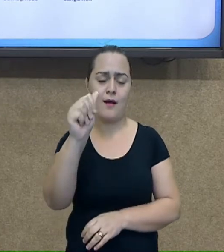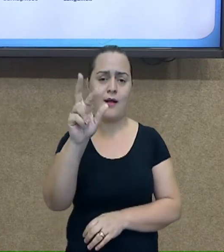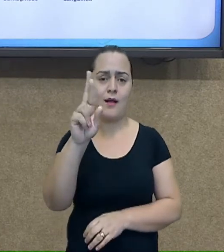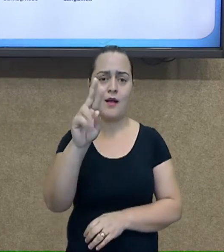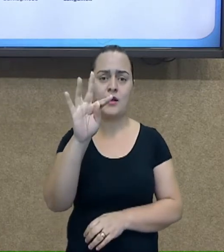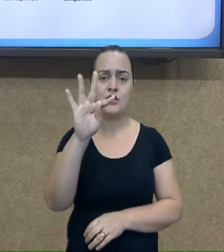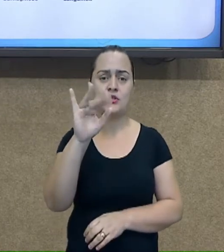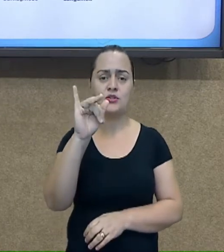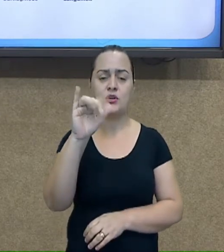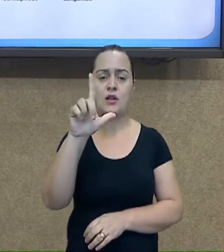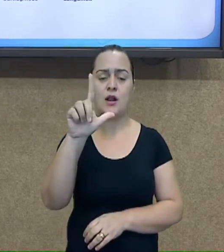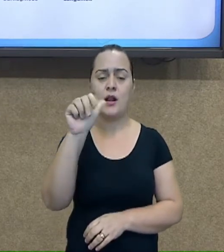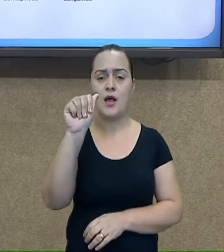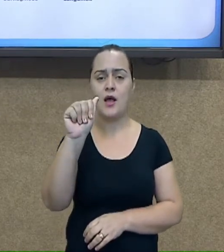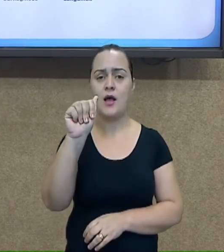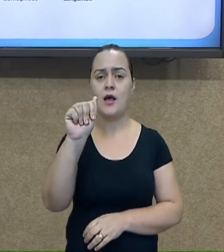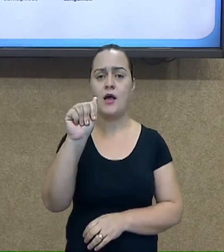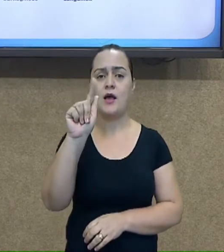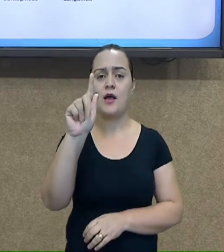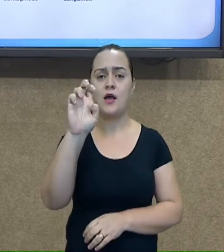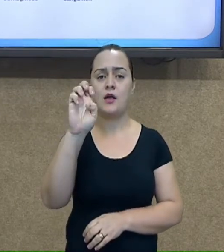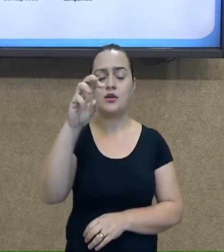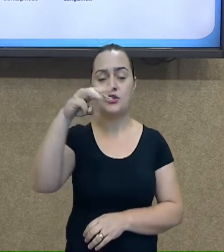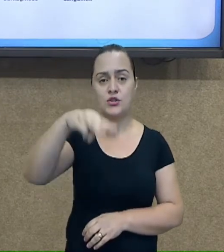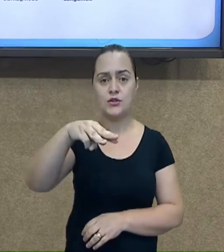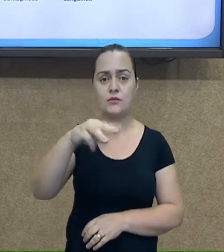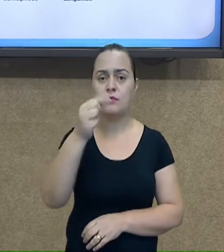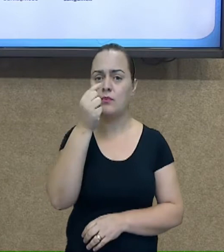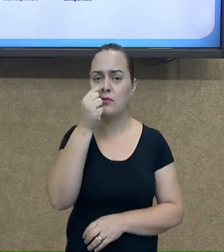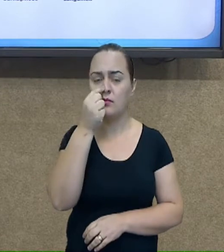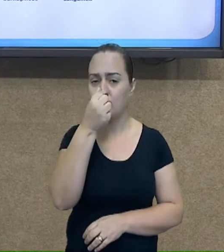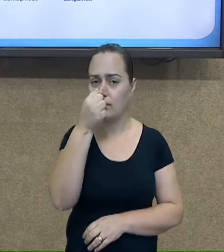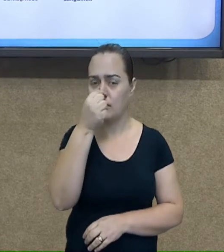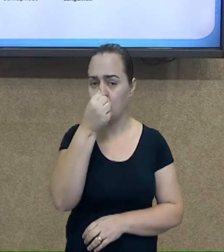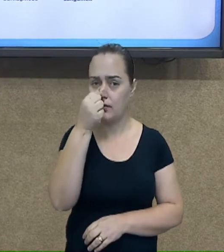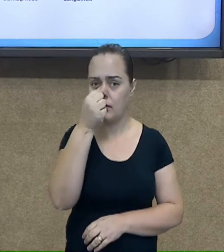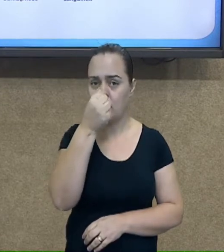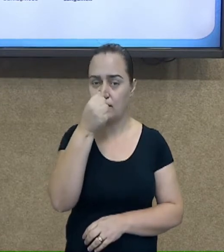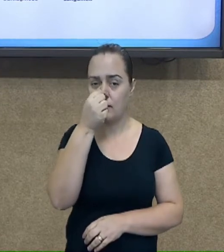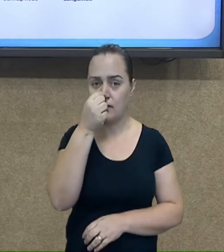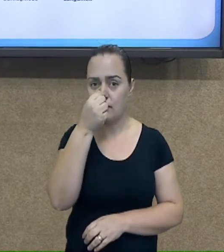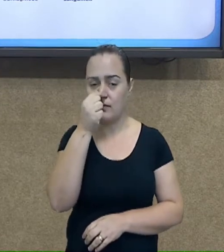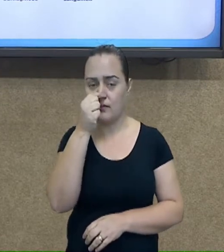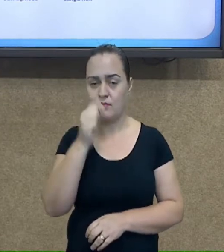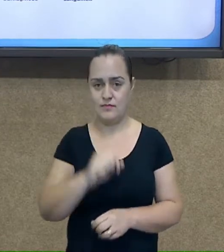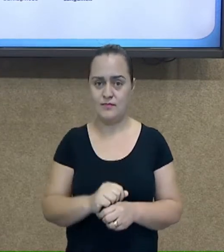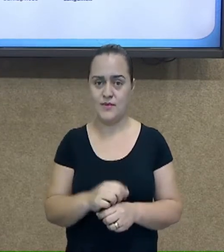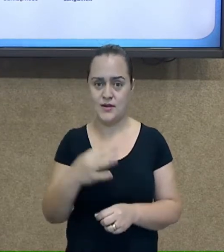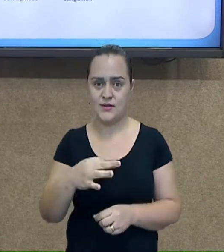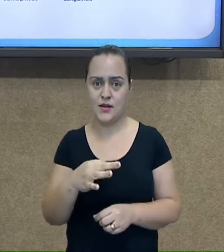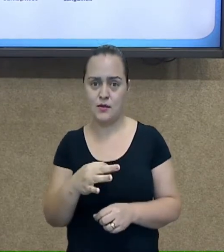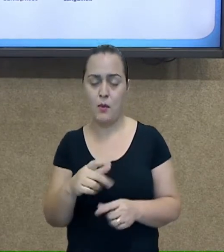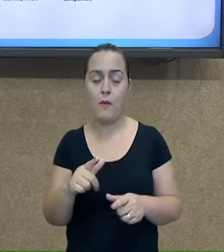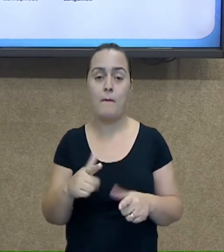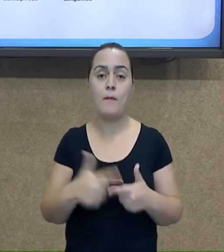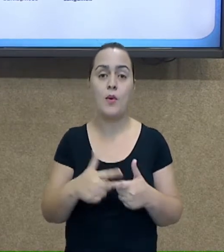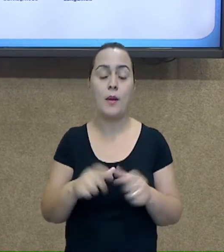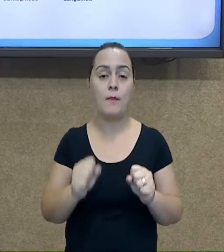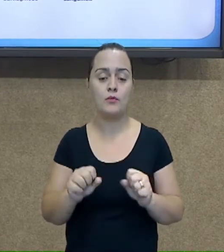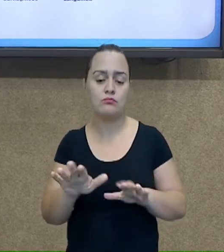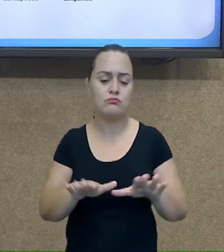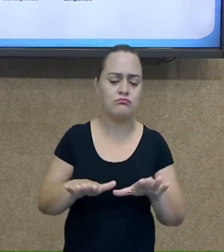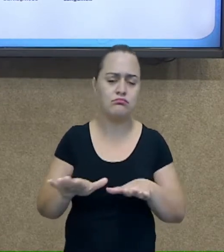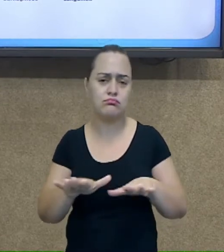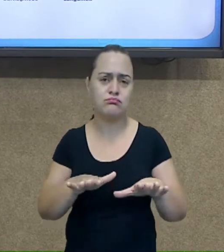aí a ponta do seu nariz, né? Você mexe, vira para lá e para cá, por quê? Cartilagem, ela tem esta